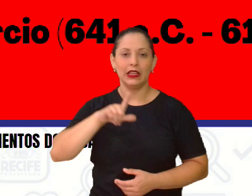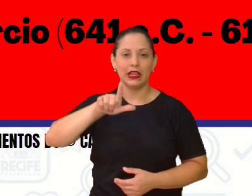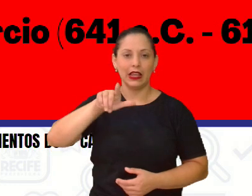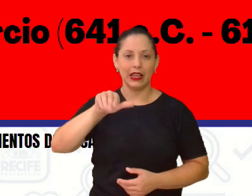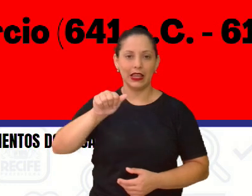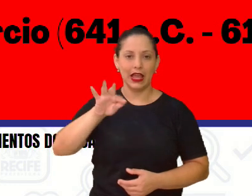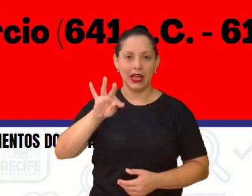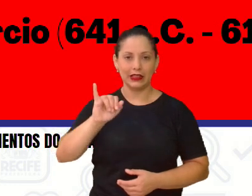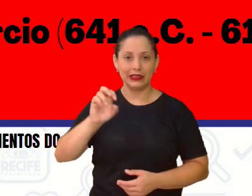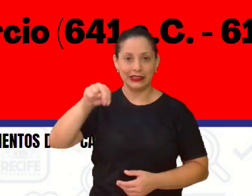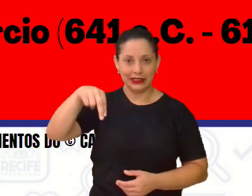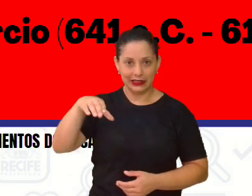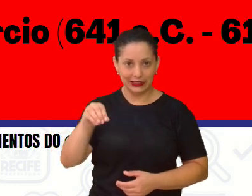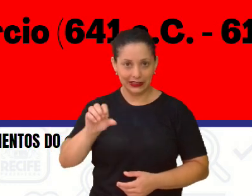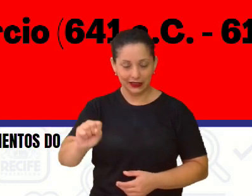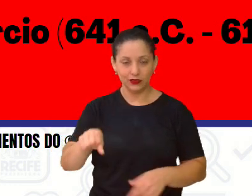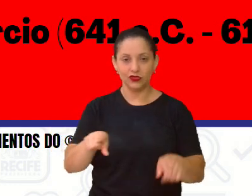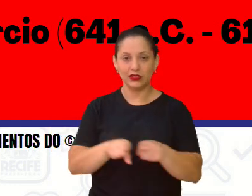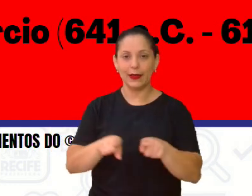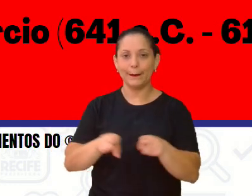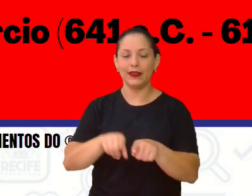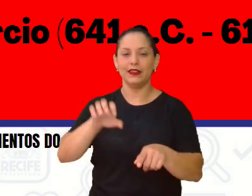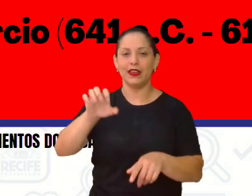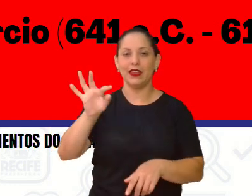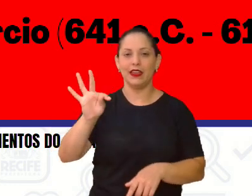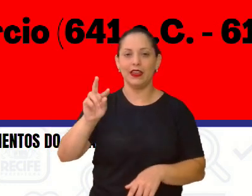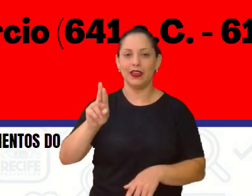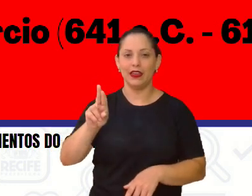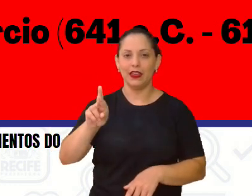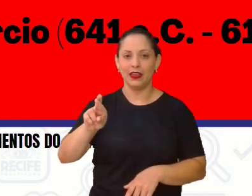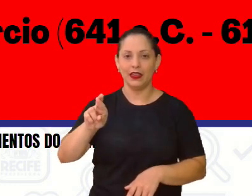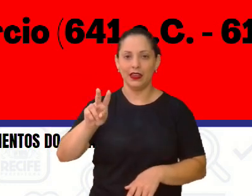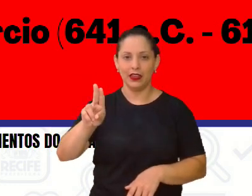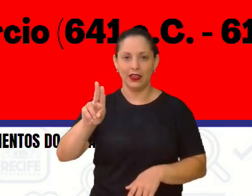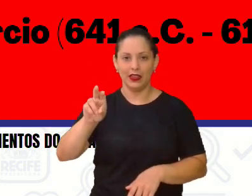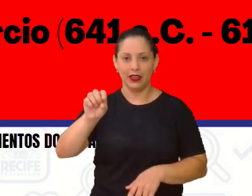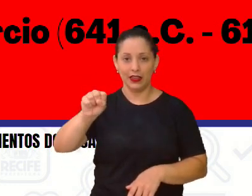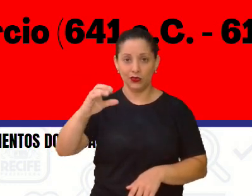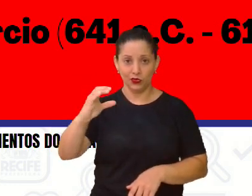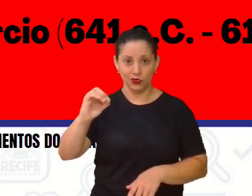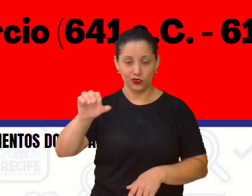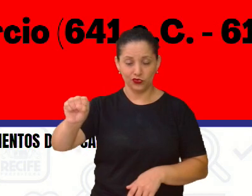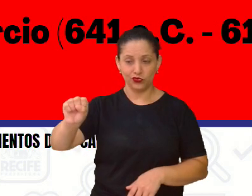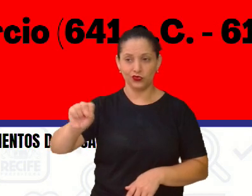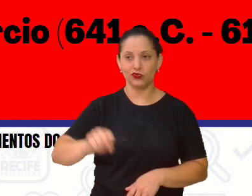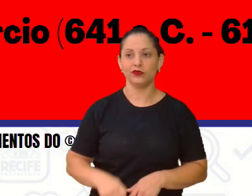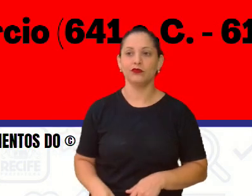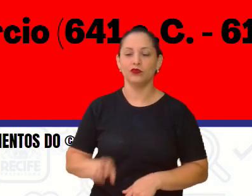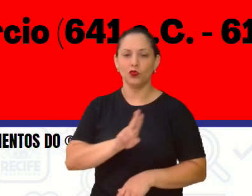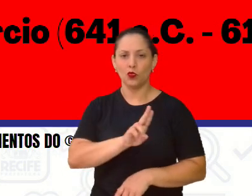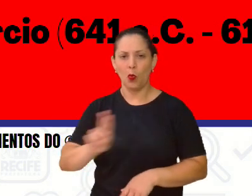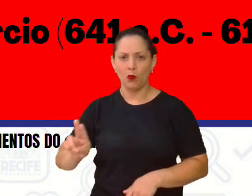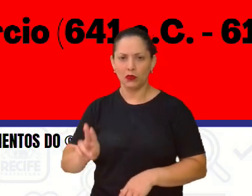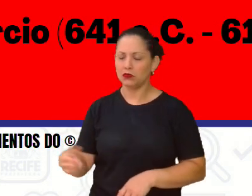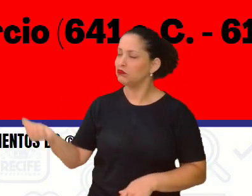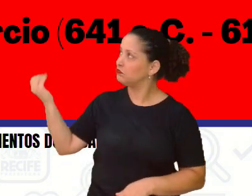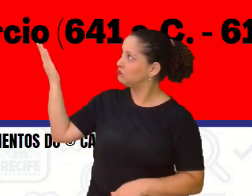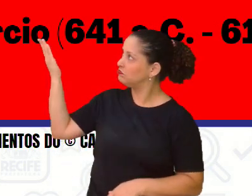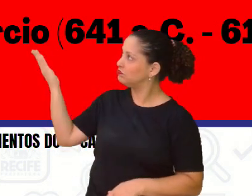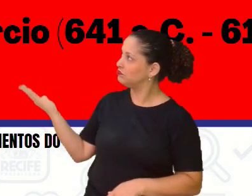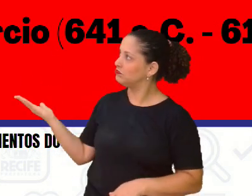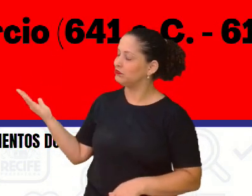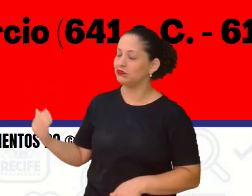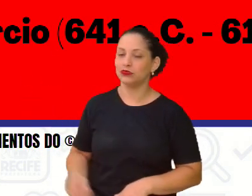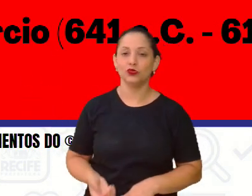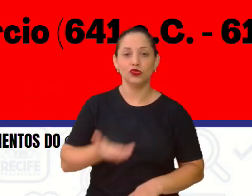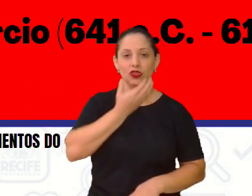etruscos, né? Onde Rômulo seria o primeiro rei, depois o Numa Pompílio, Túlio Hostílio, Anco Márcio, né? São os